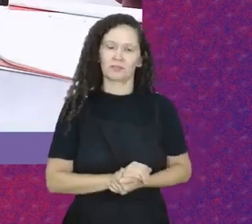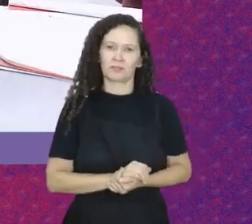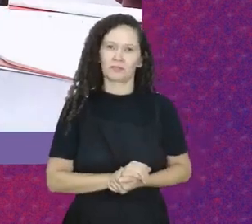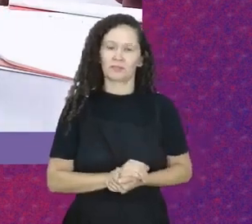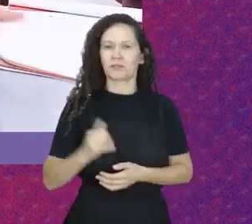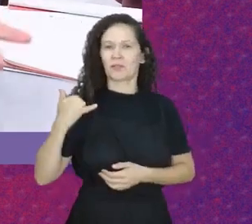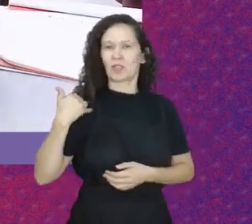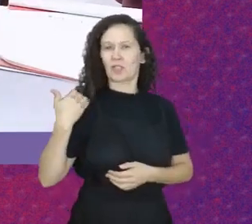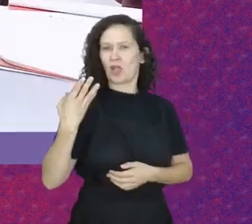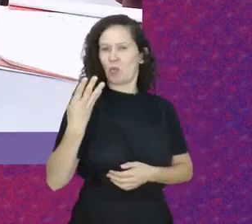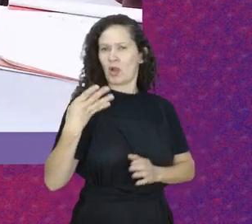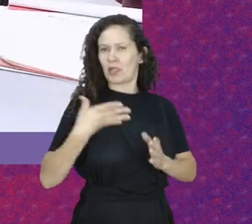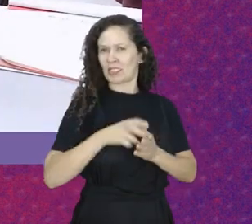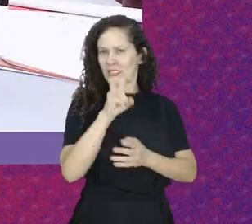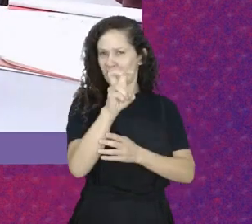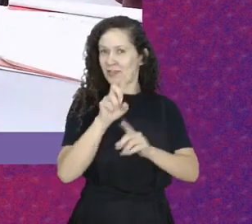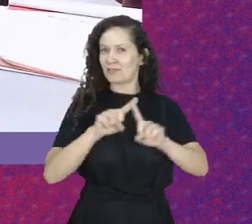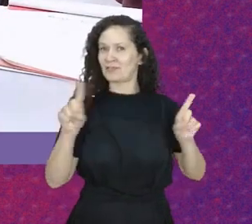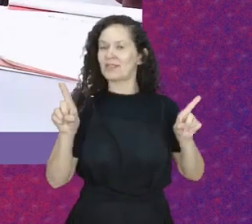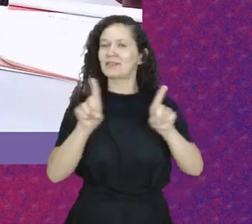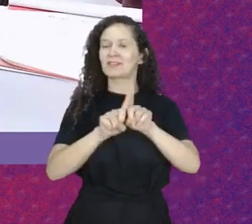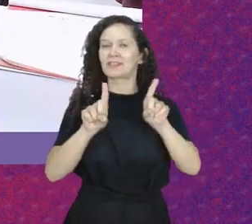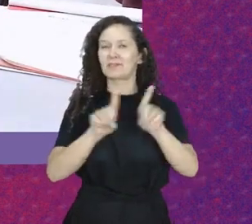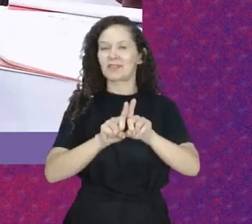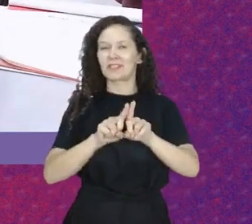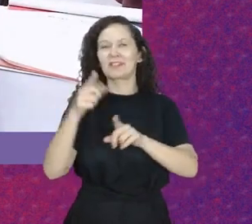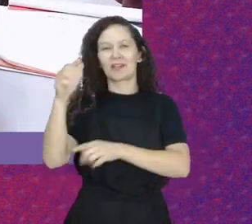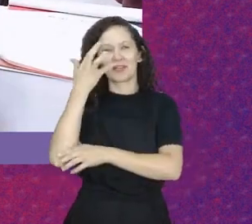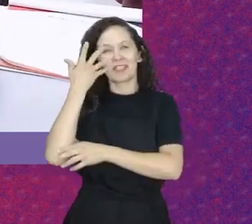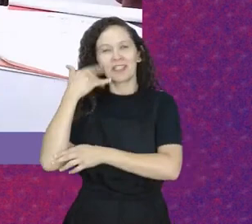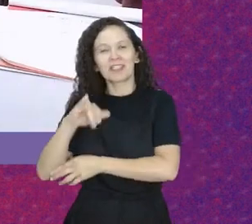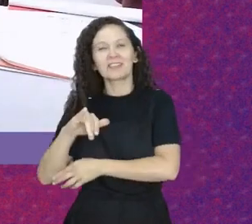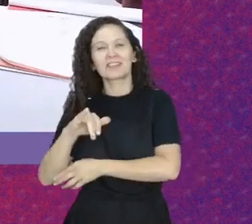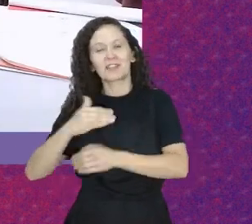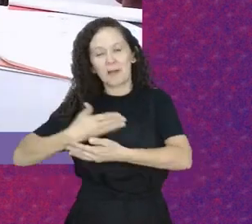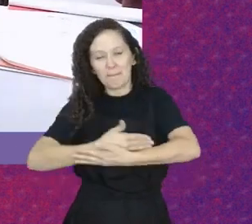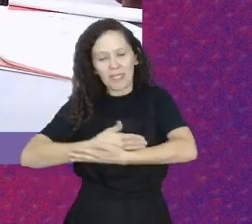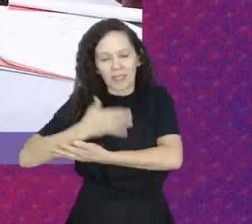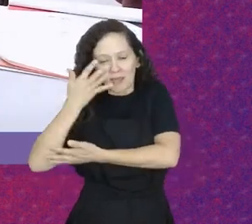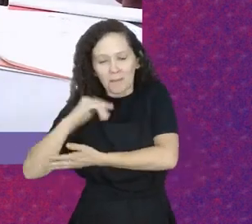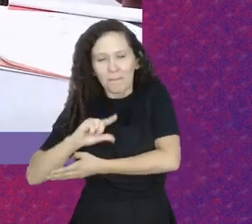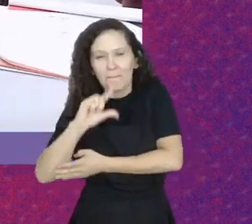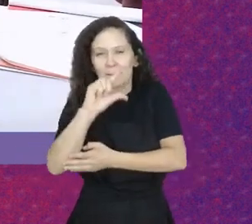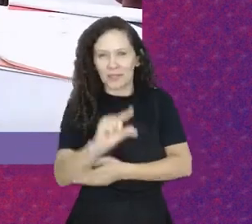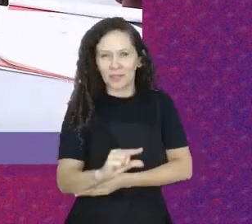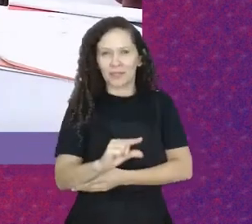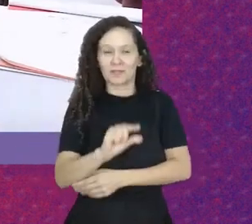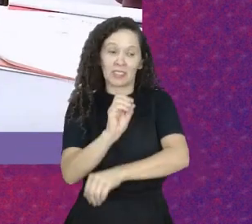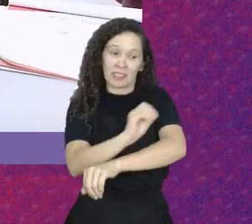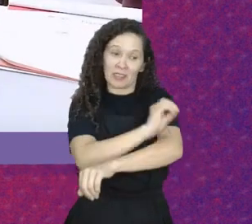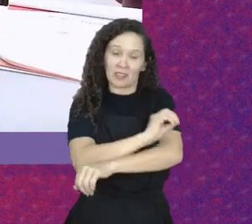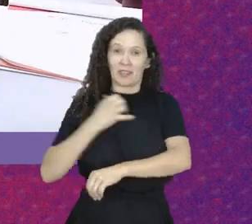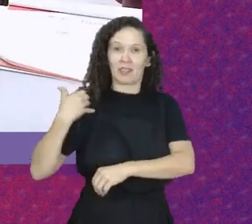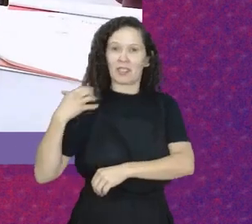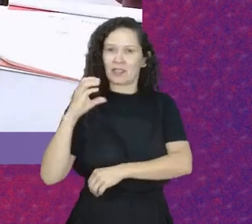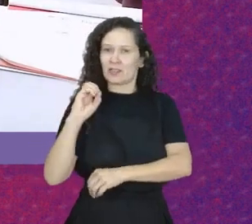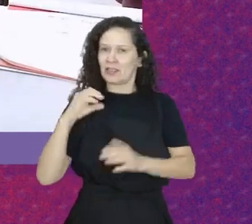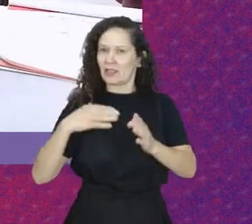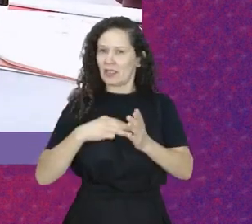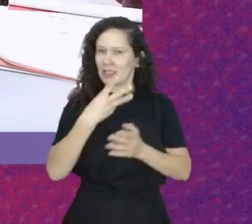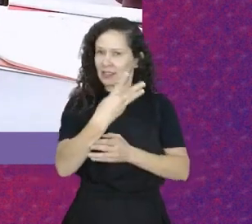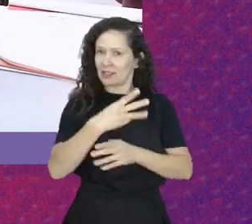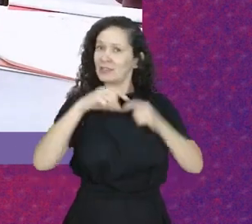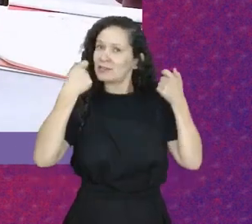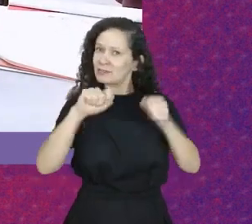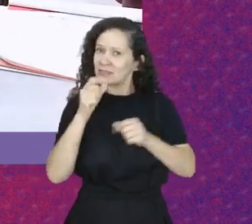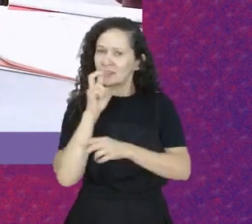de 4 e 5 anos, mas também da pré-escola, né, das creches de 0 a 3 anos, nós